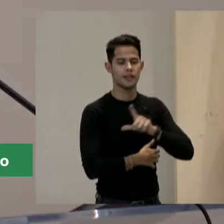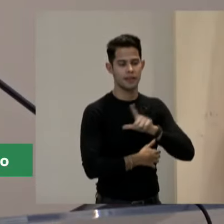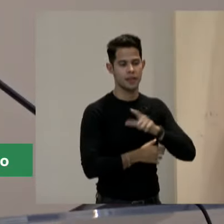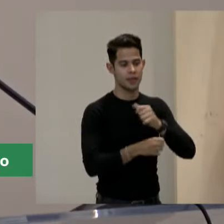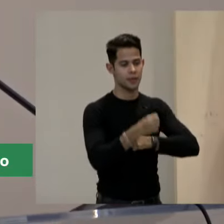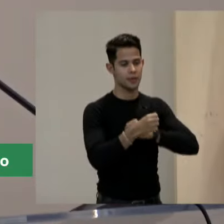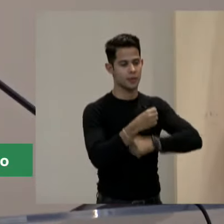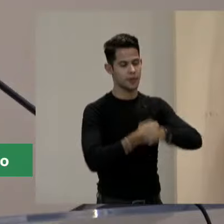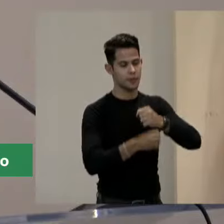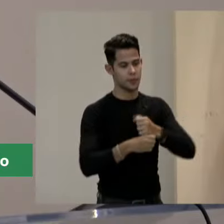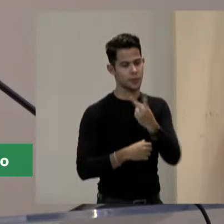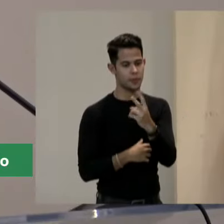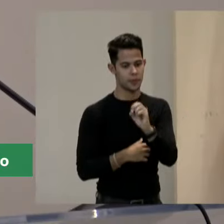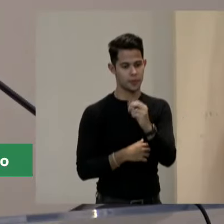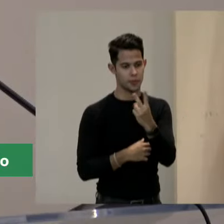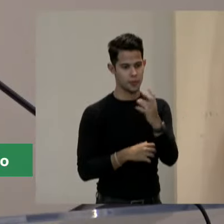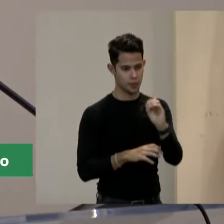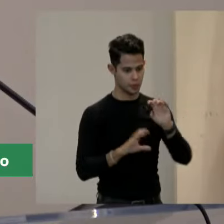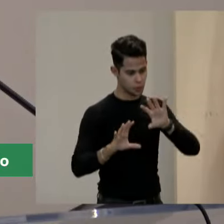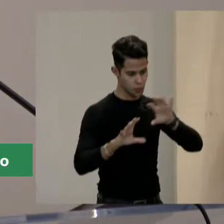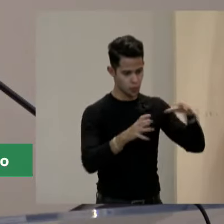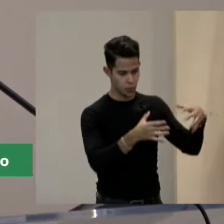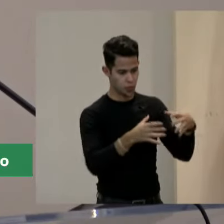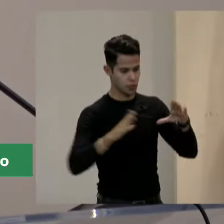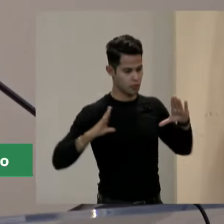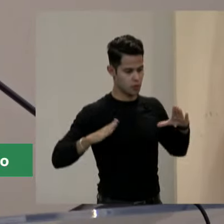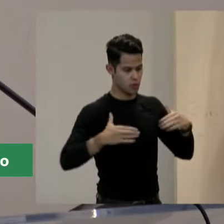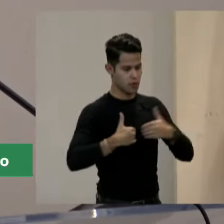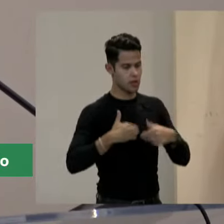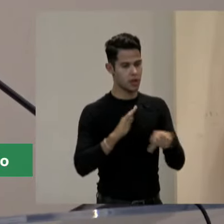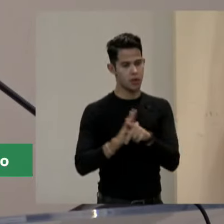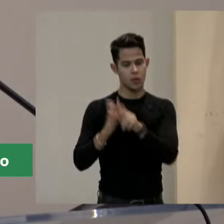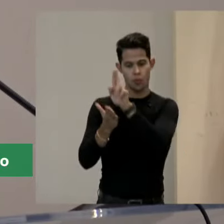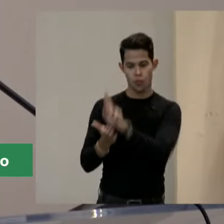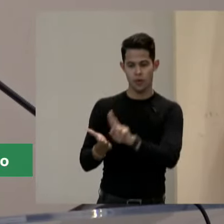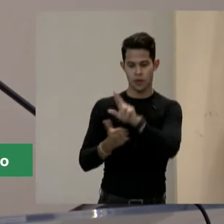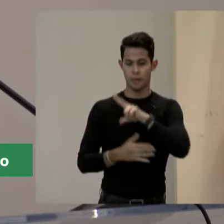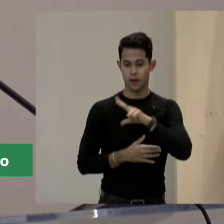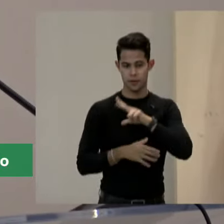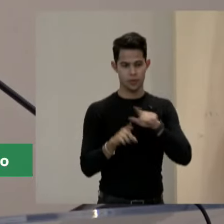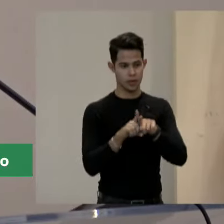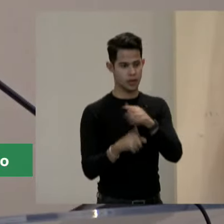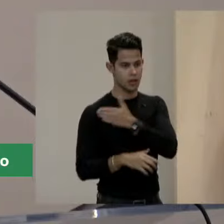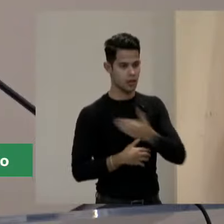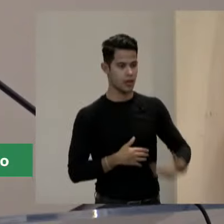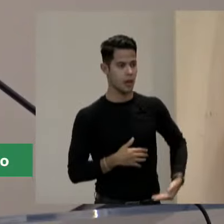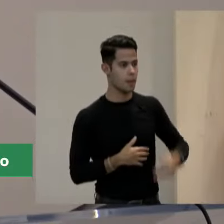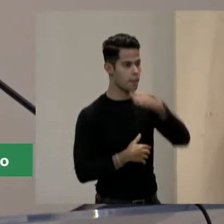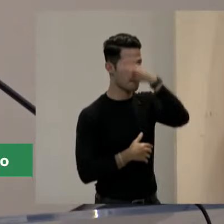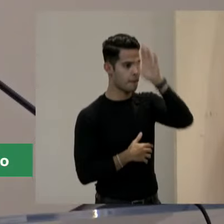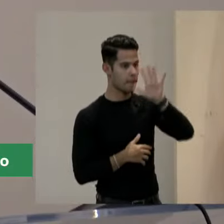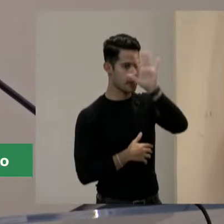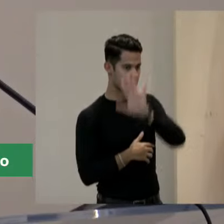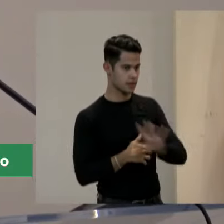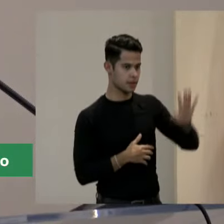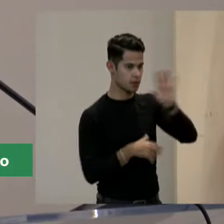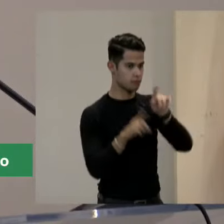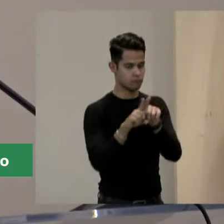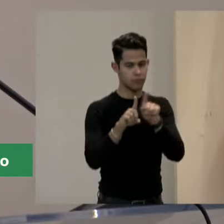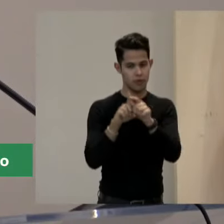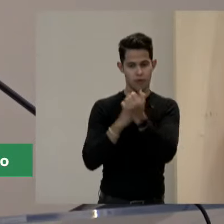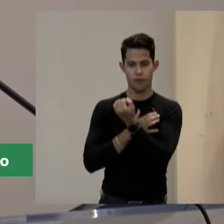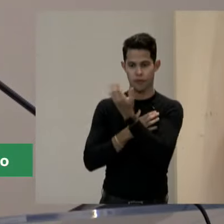como uma junção dos coletivos autistas de universidades públicas e particulares Brasil afora. A gente